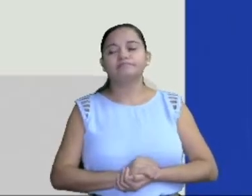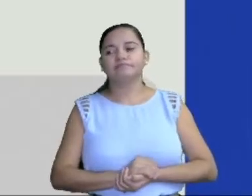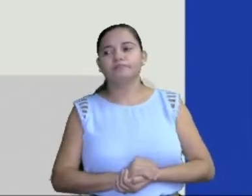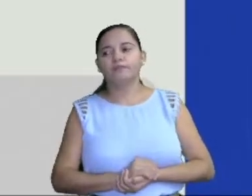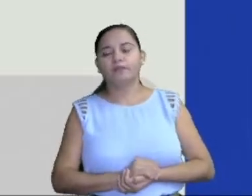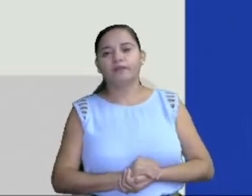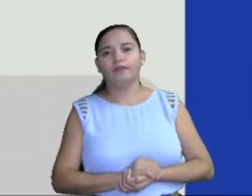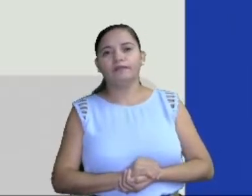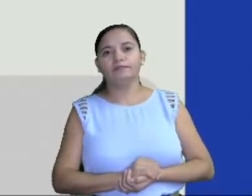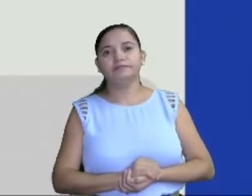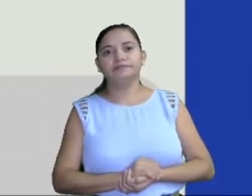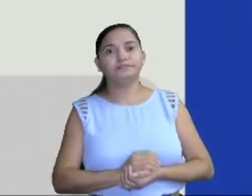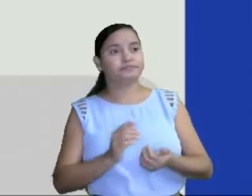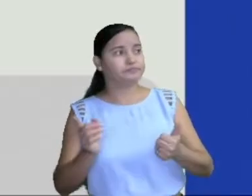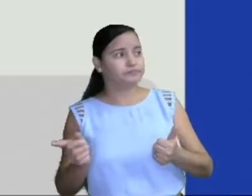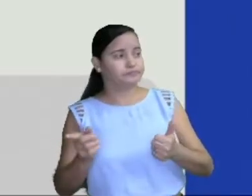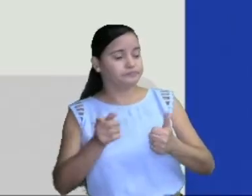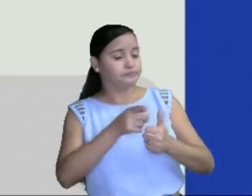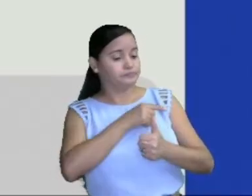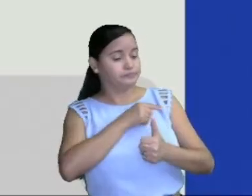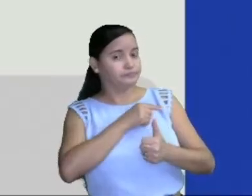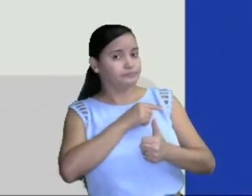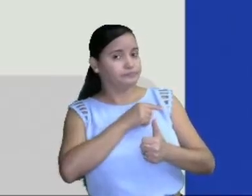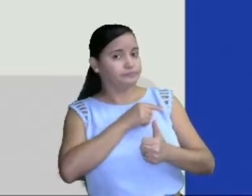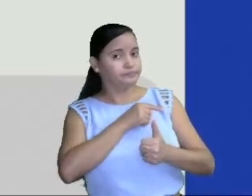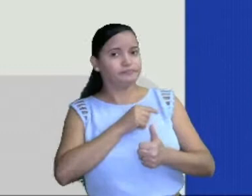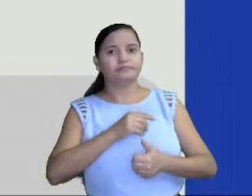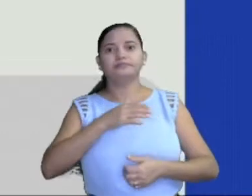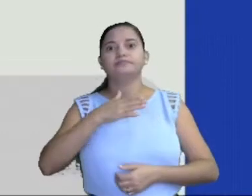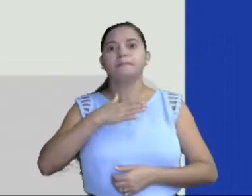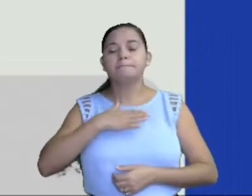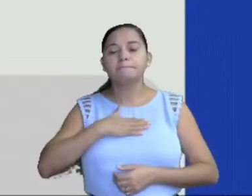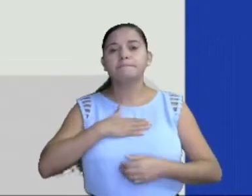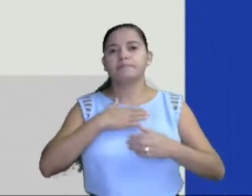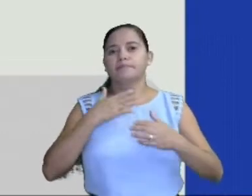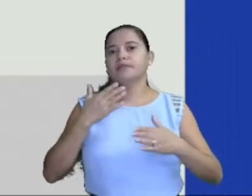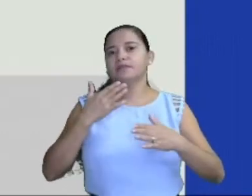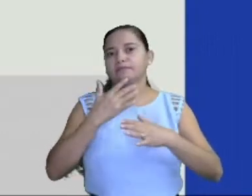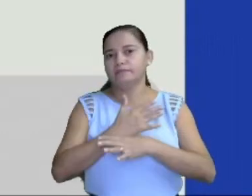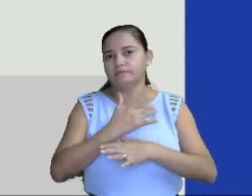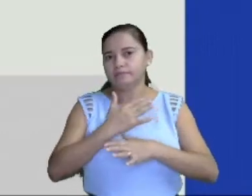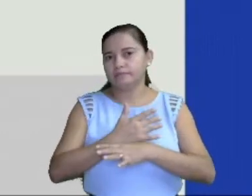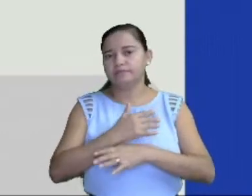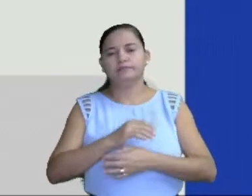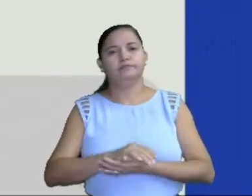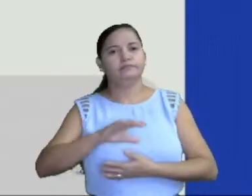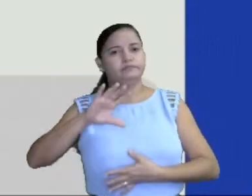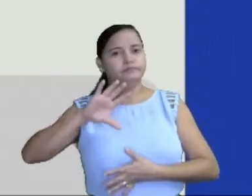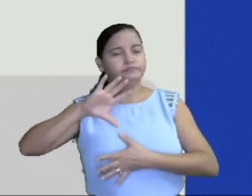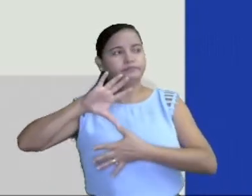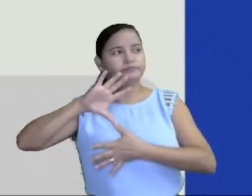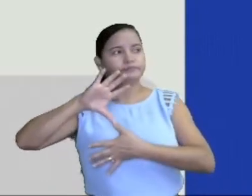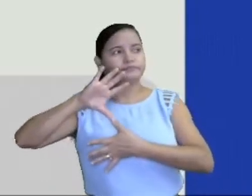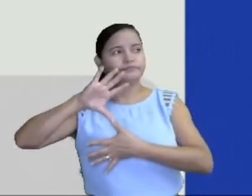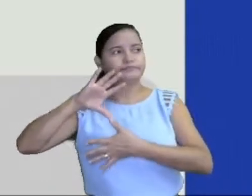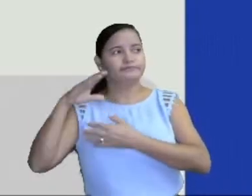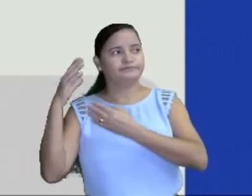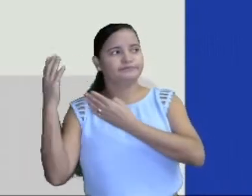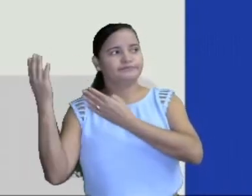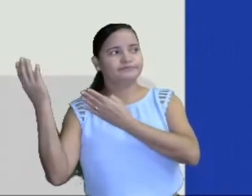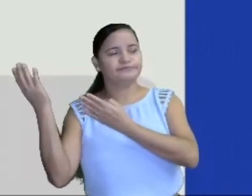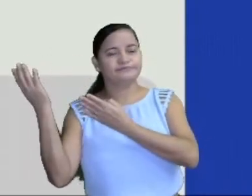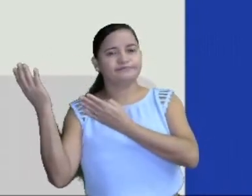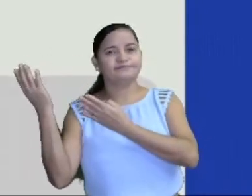Primeiro, vamos observar os espaços da minha cidade. Olha aí, ó, um pequeno mapinha da Vitória de Santo